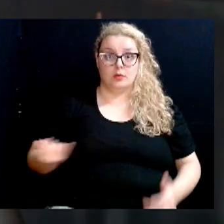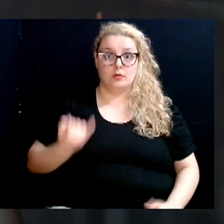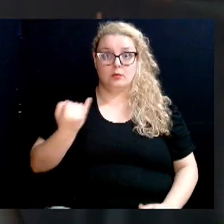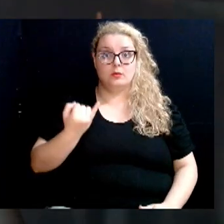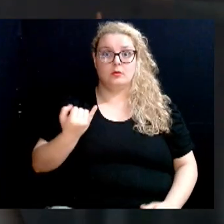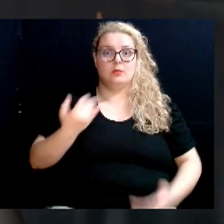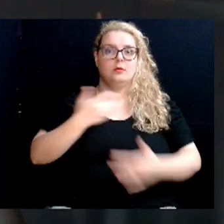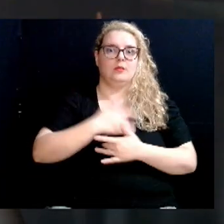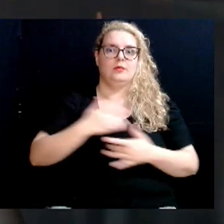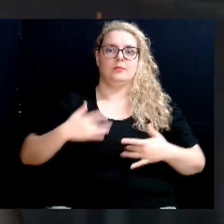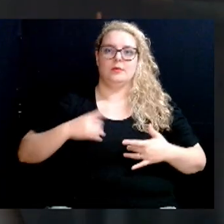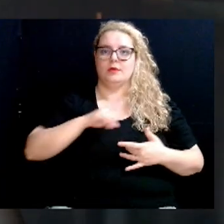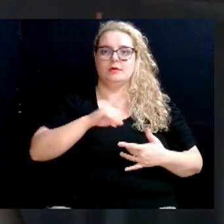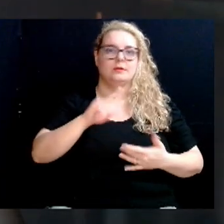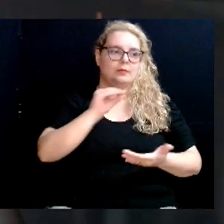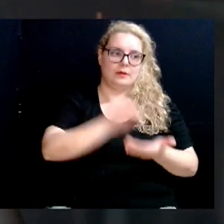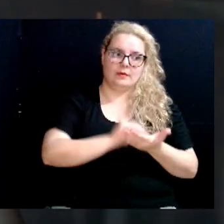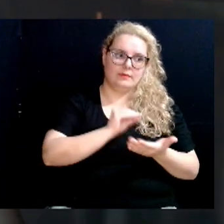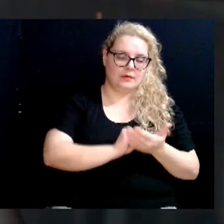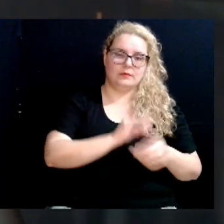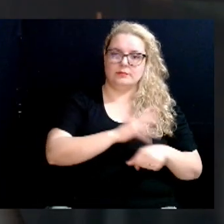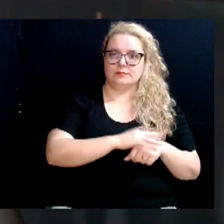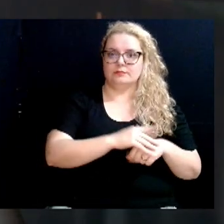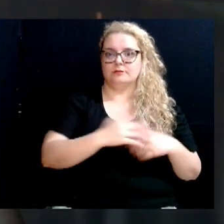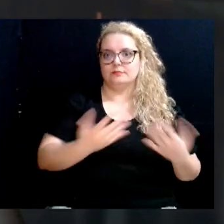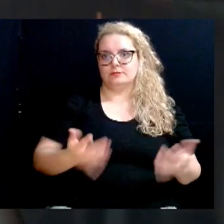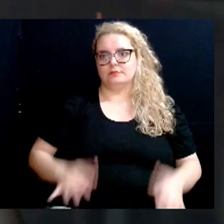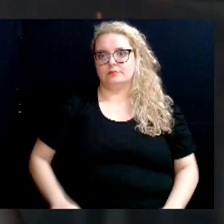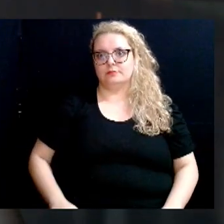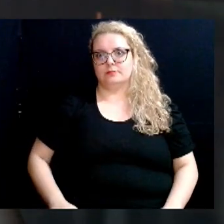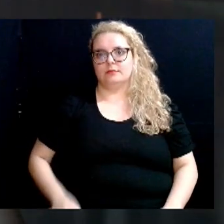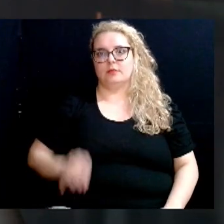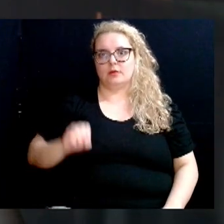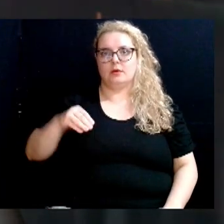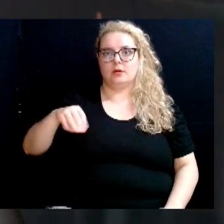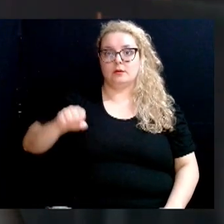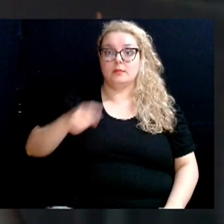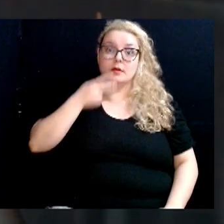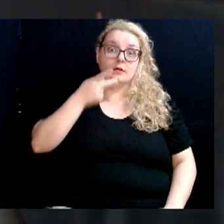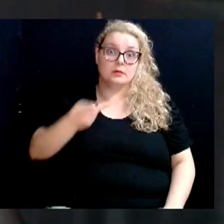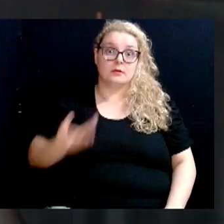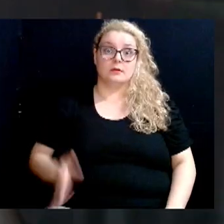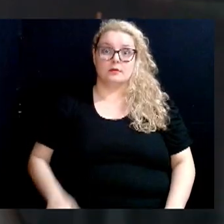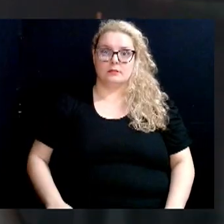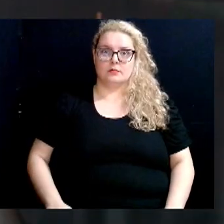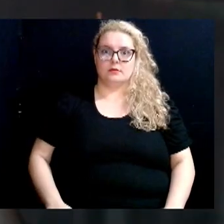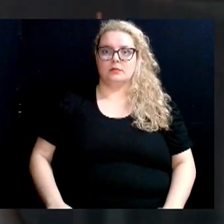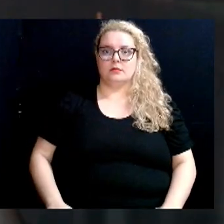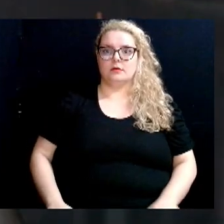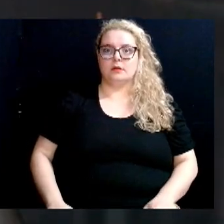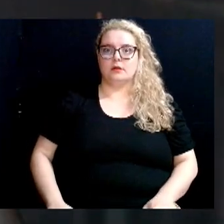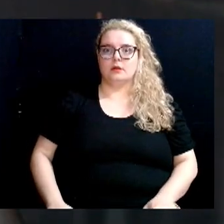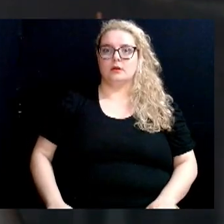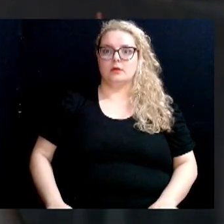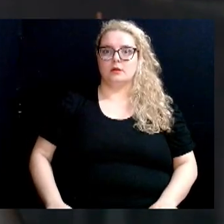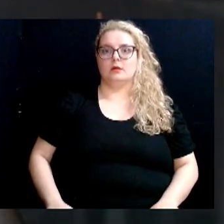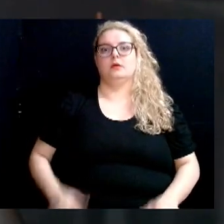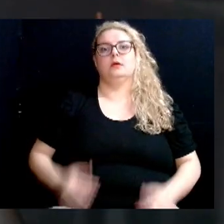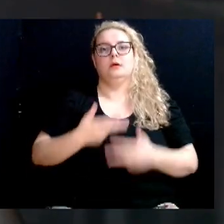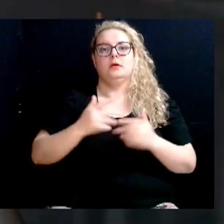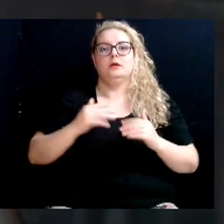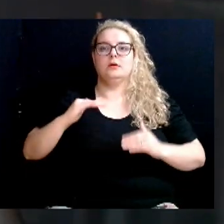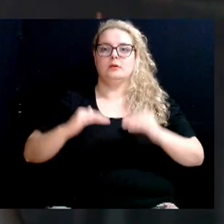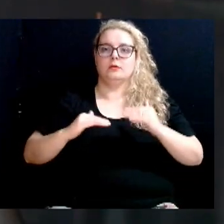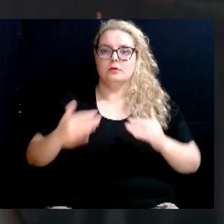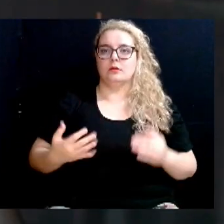de doença. Né? Isso é o OMS que está dizendo. Então, as coisas estarem equilibradas,